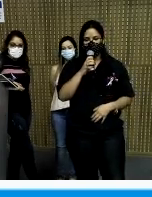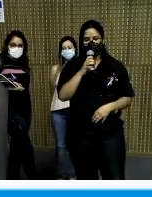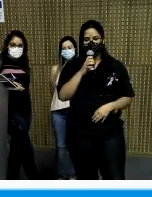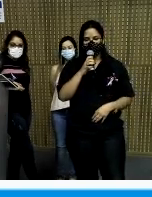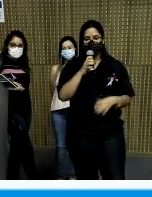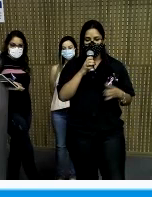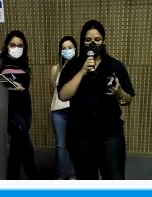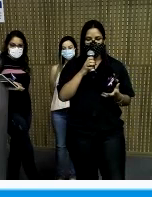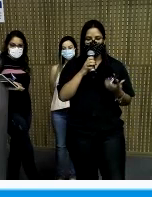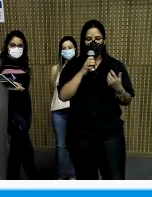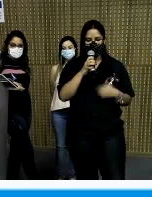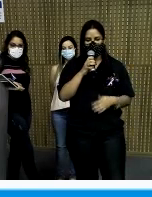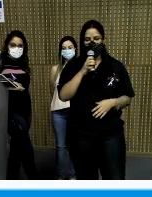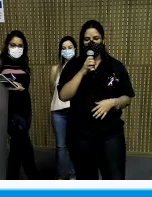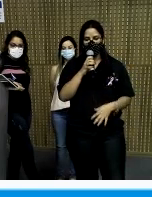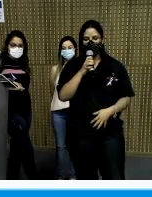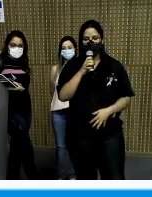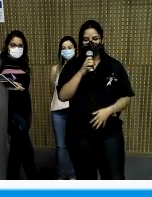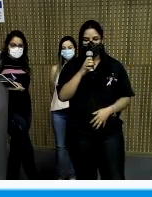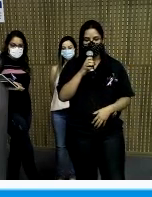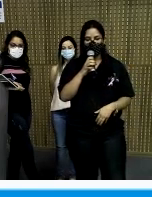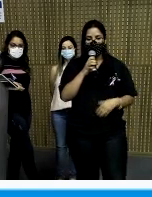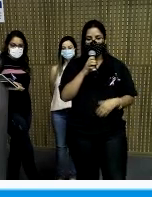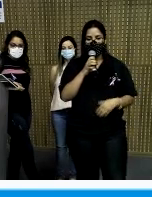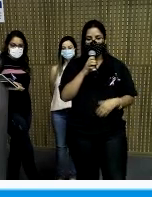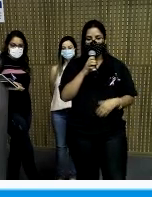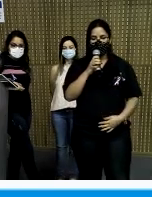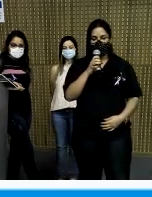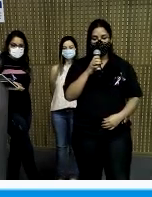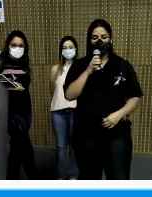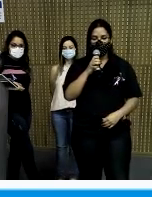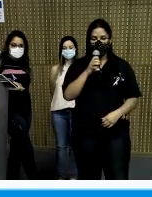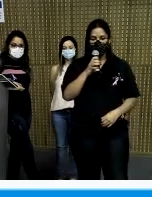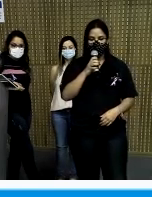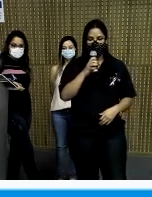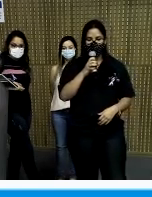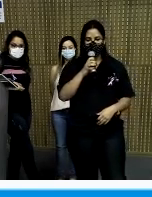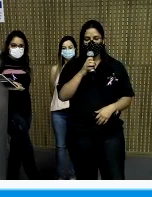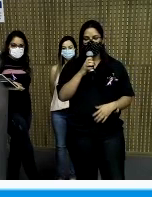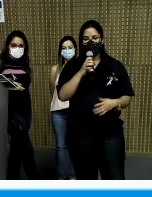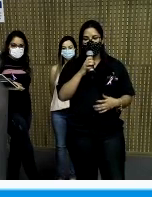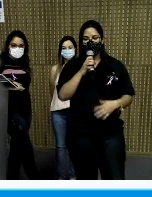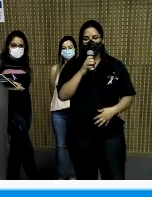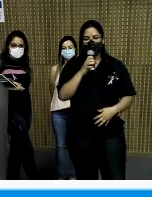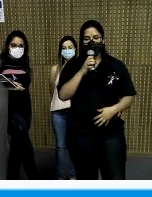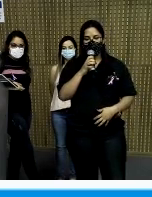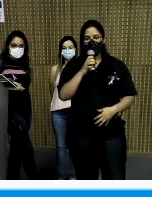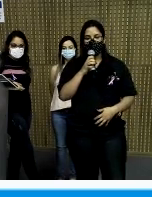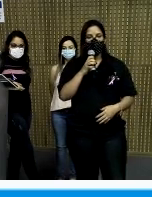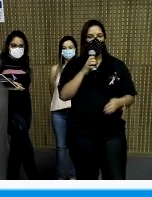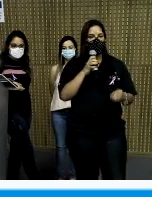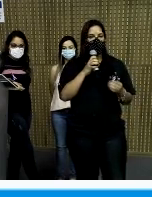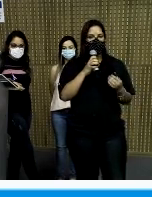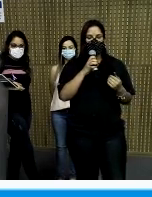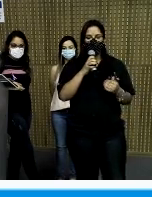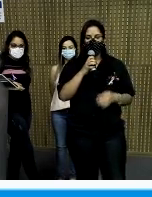são bastante, teve alguns negados também, devolvidos. Nesse primeiro semestre de 2021, também